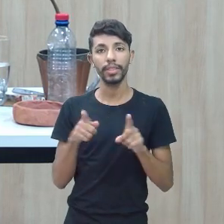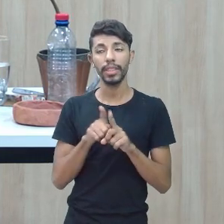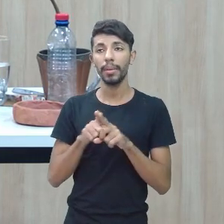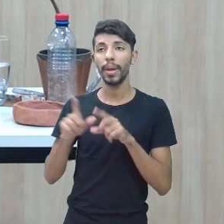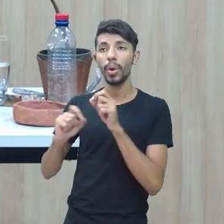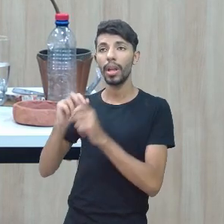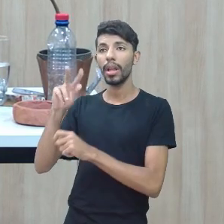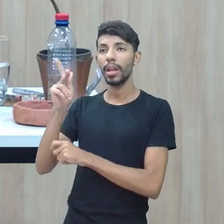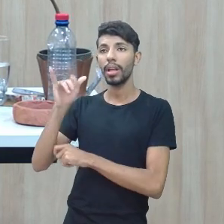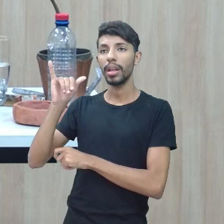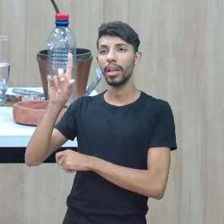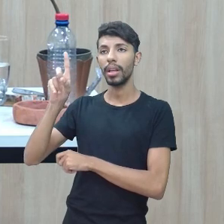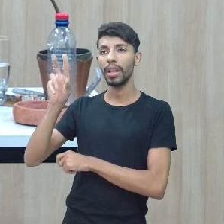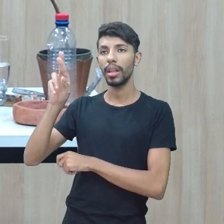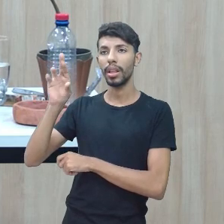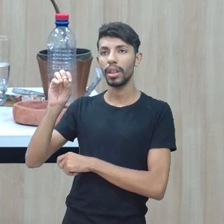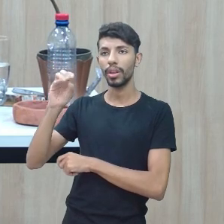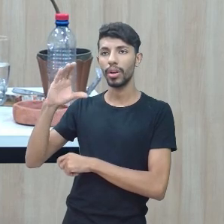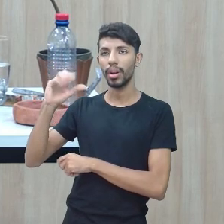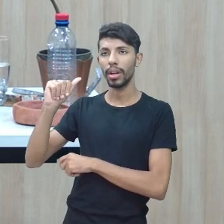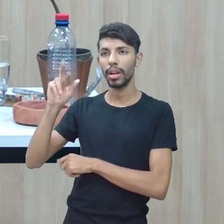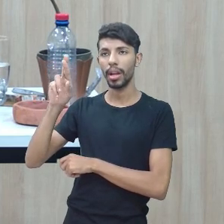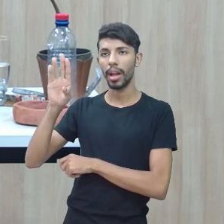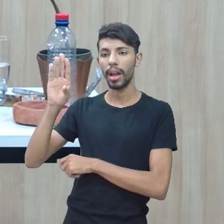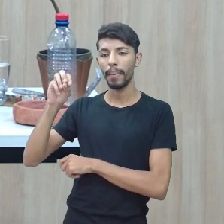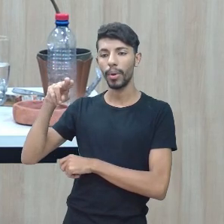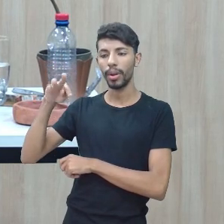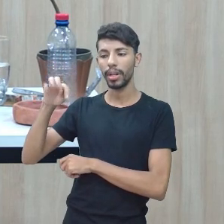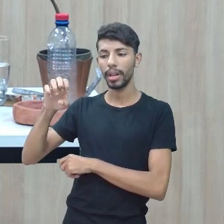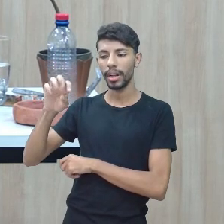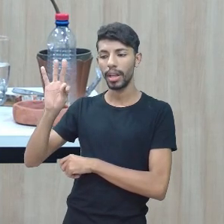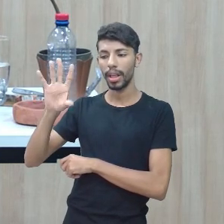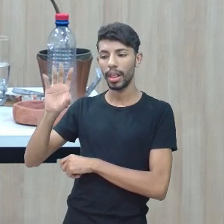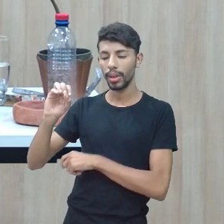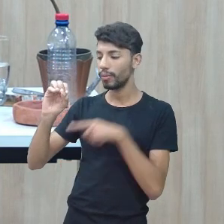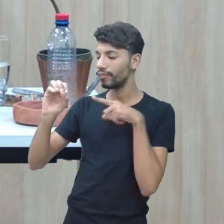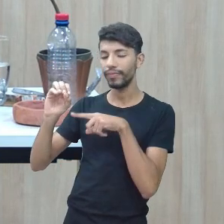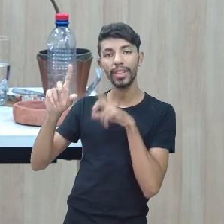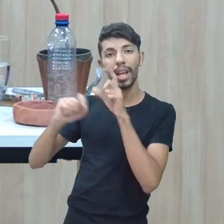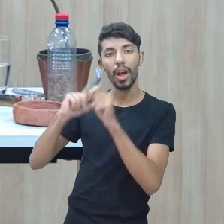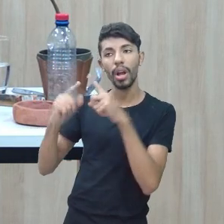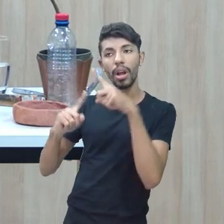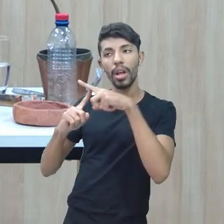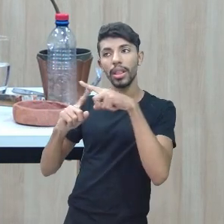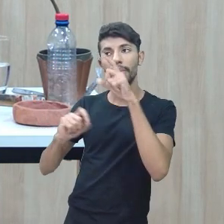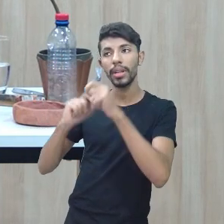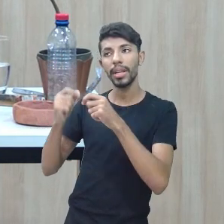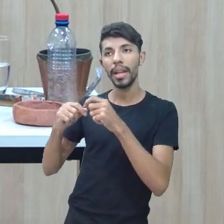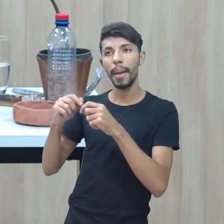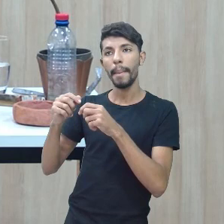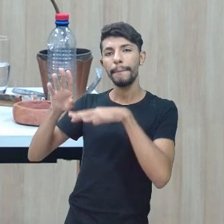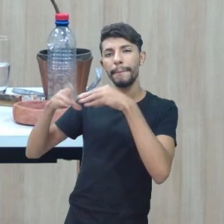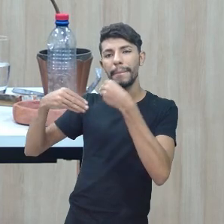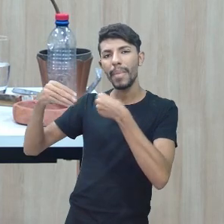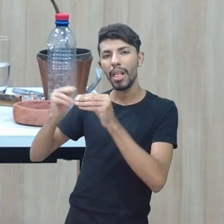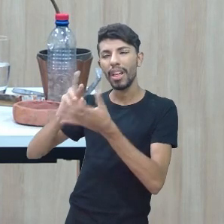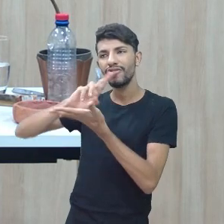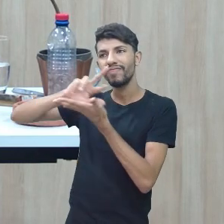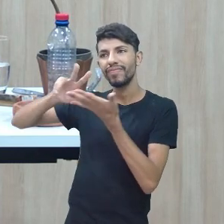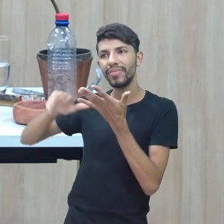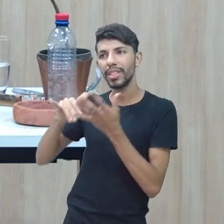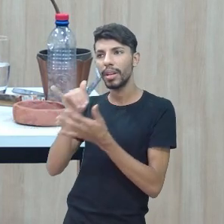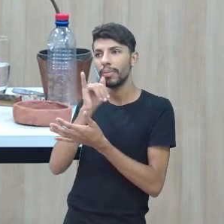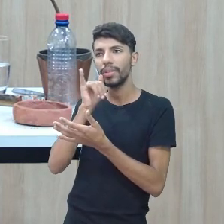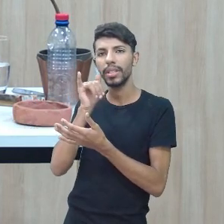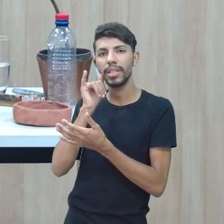hidrocarbonetos, que seria a questão desses tipos de plásticos diversos, onde na parte de baixo do recipiente de plástico,